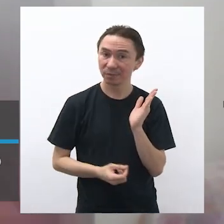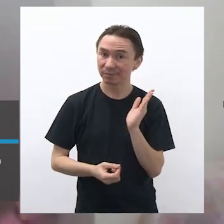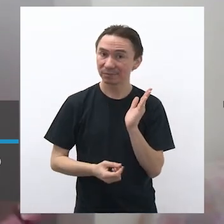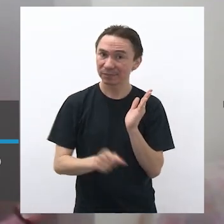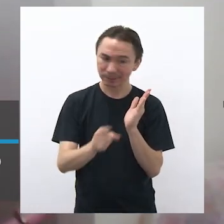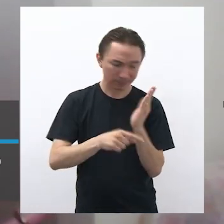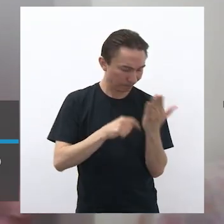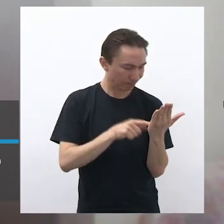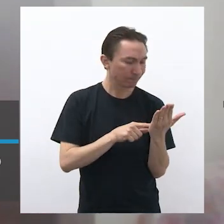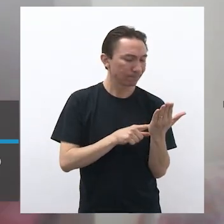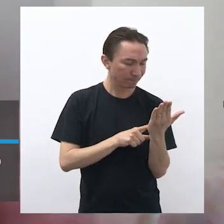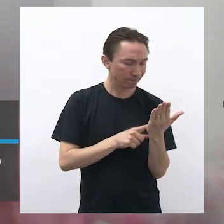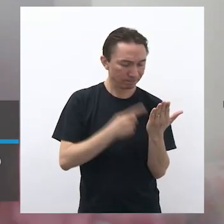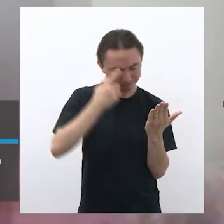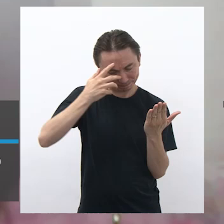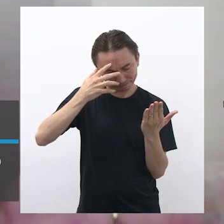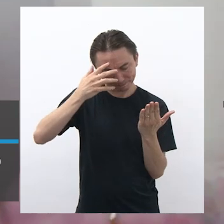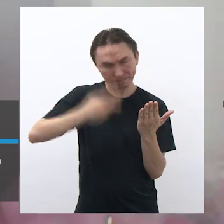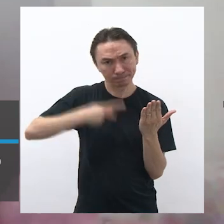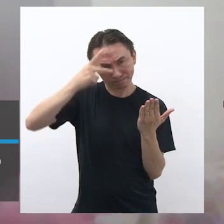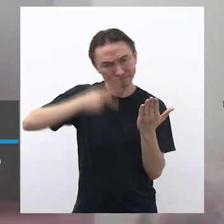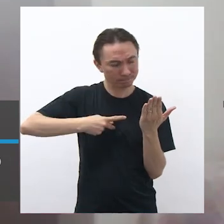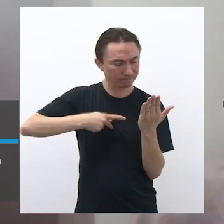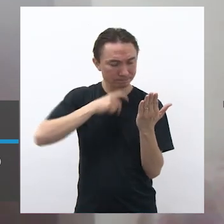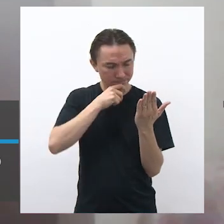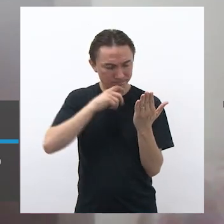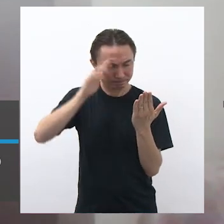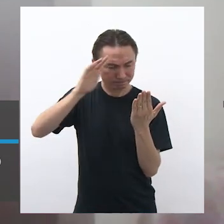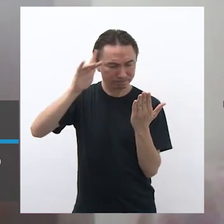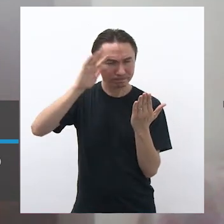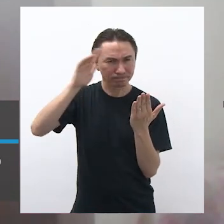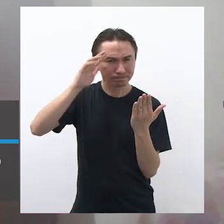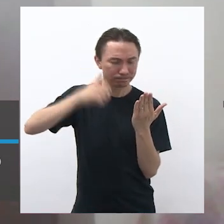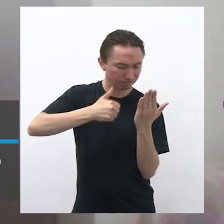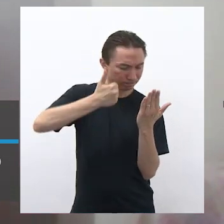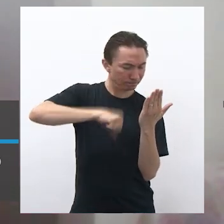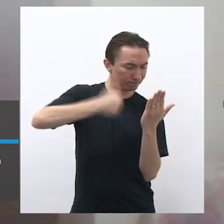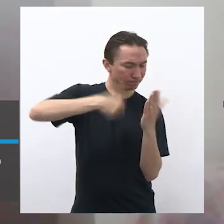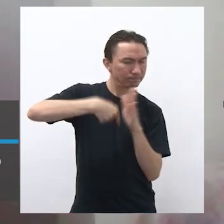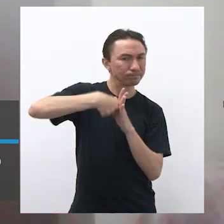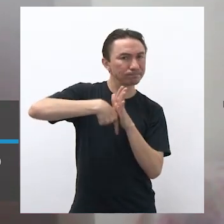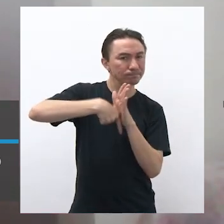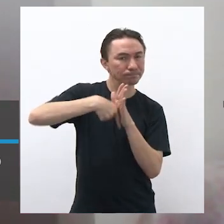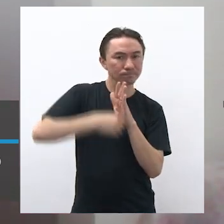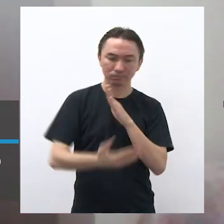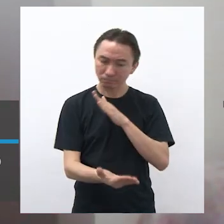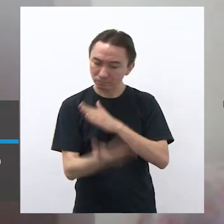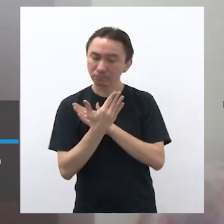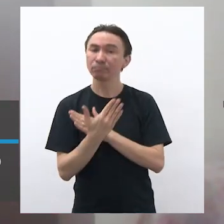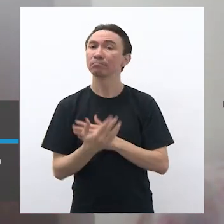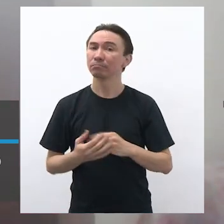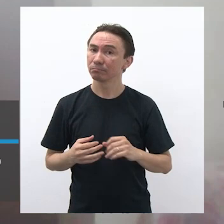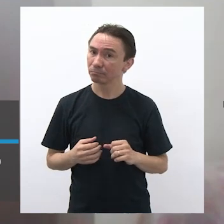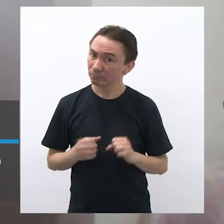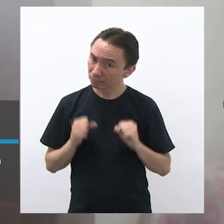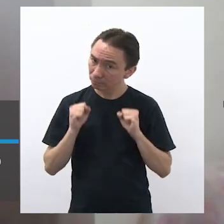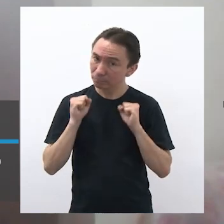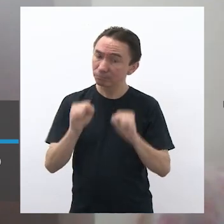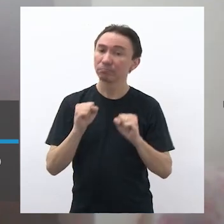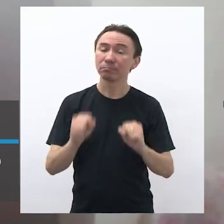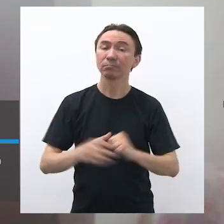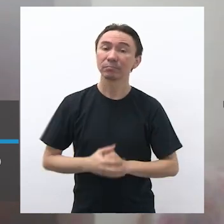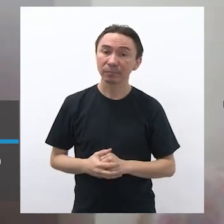de autoavaliação que pode nos ajudar nesse processo aí que a gente tem enfrentado ao longo desses meses. E